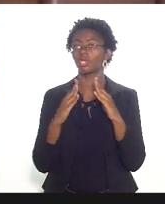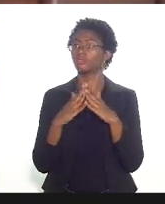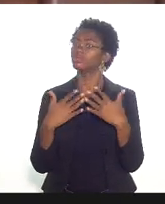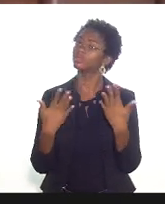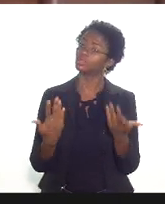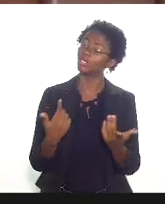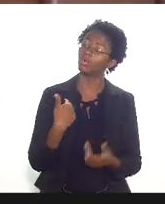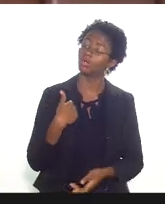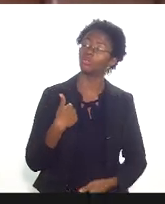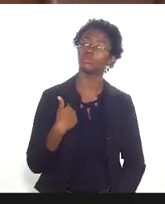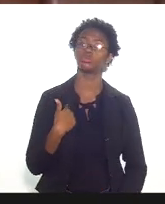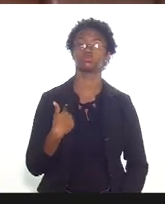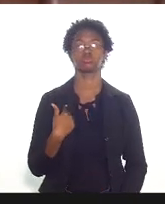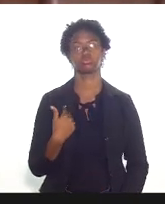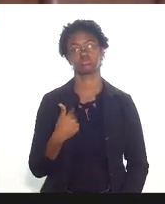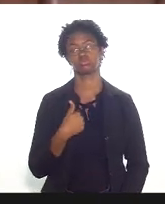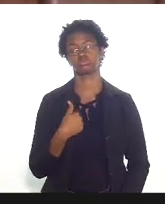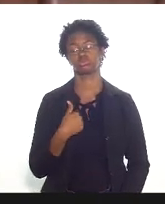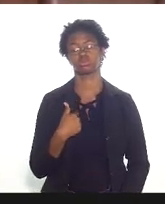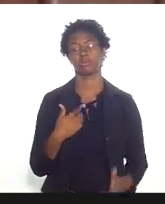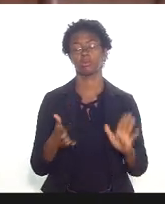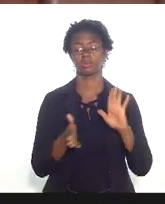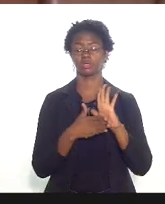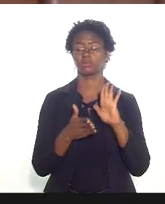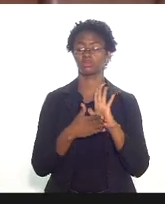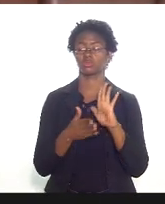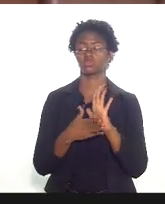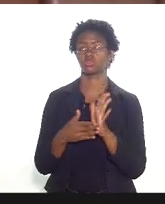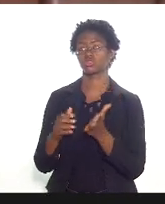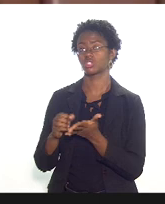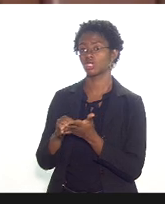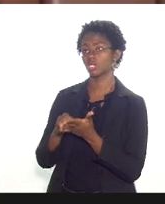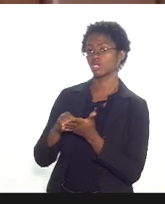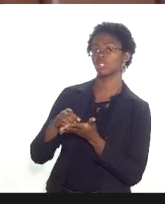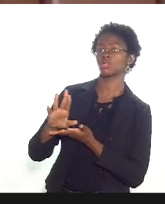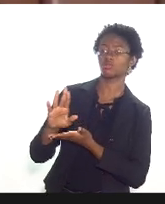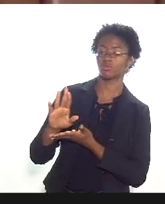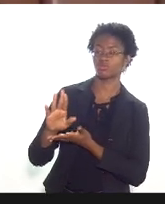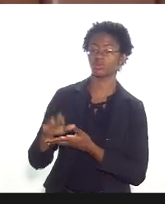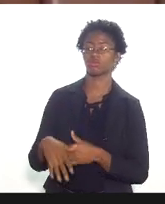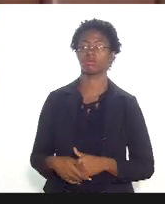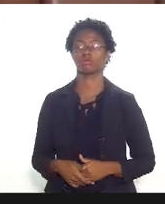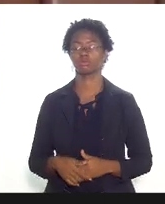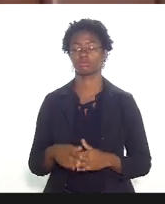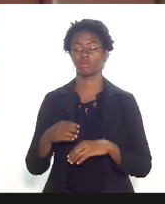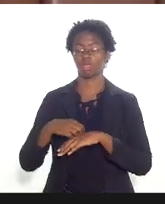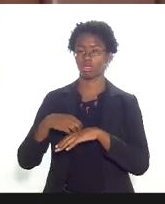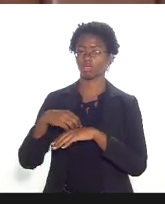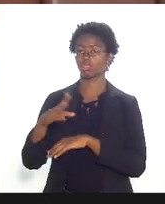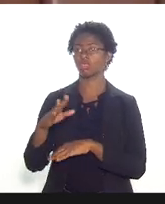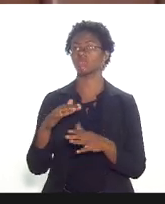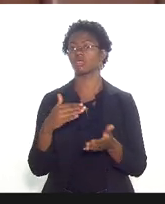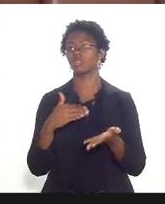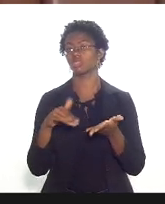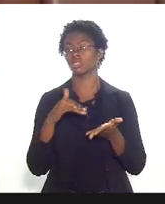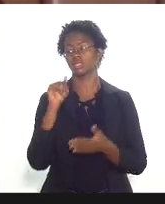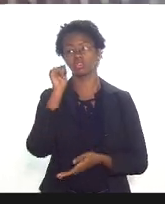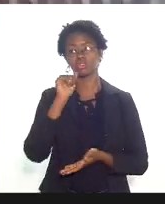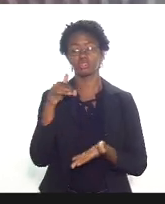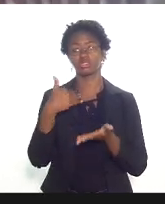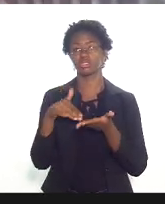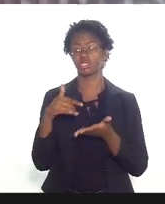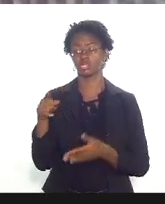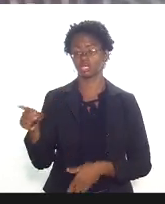aqui com a proposta de que seja enviada para a nossa secretária, através do grupo,